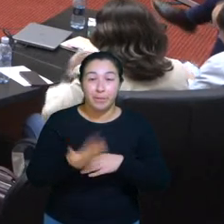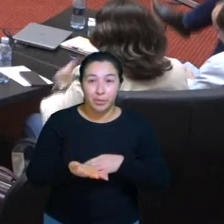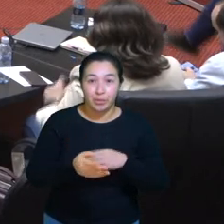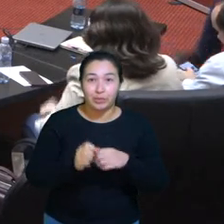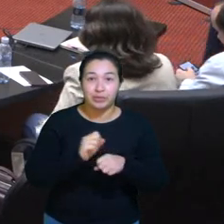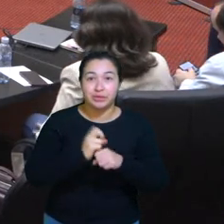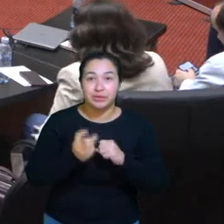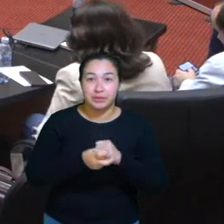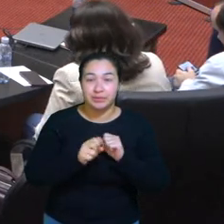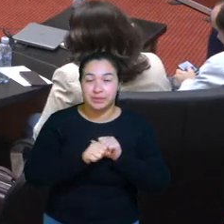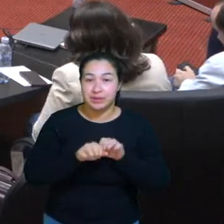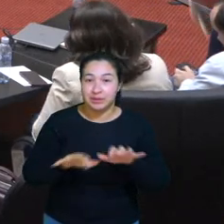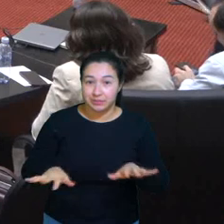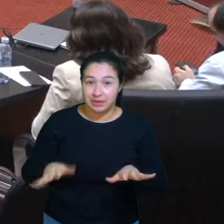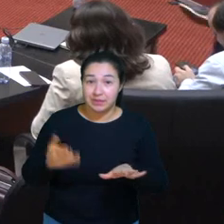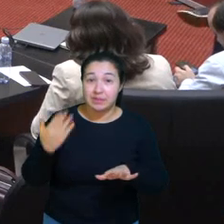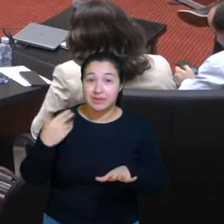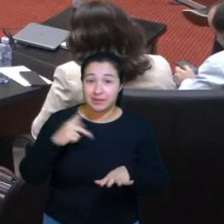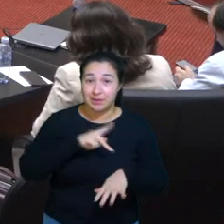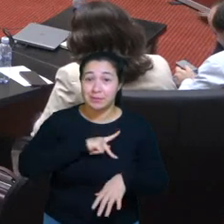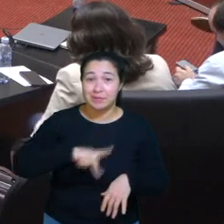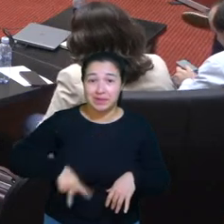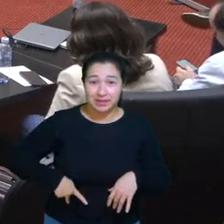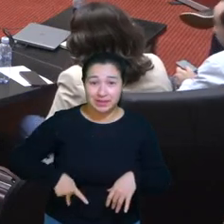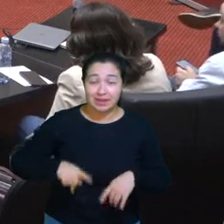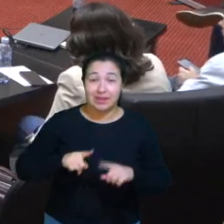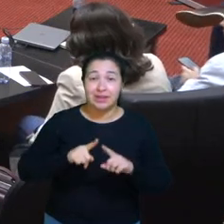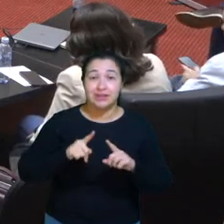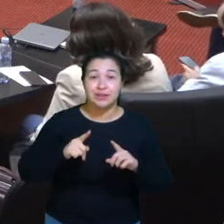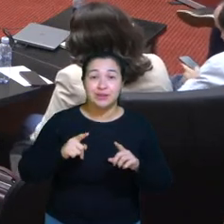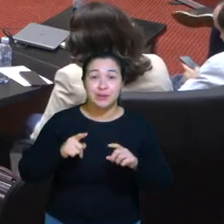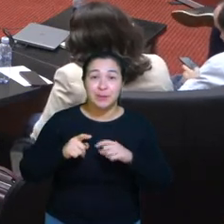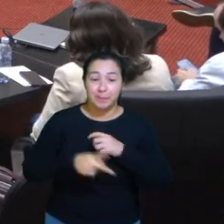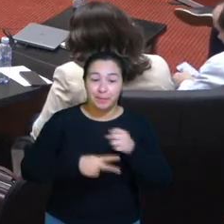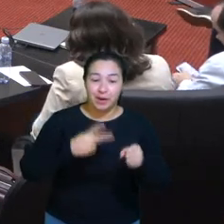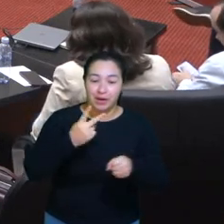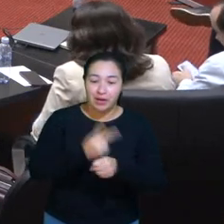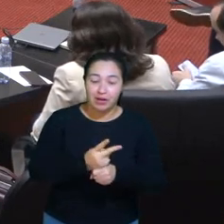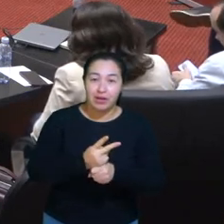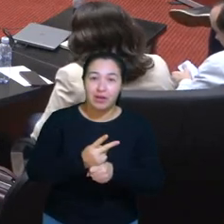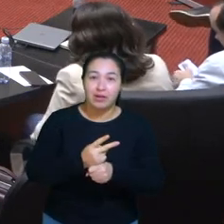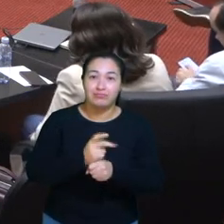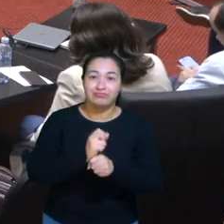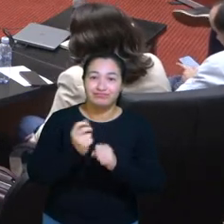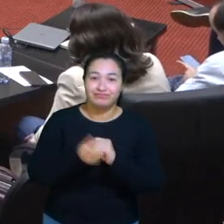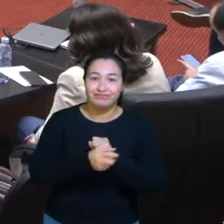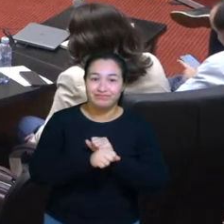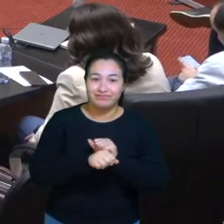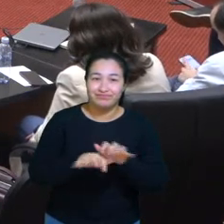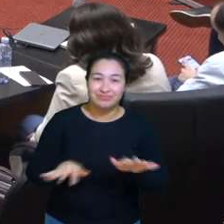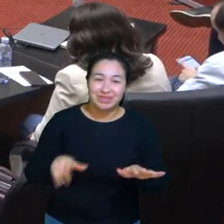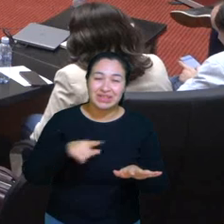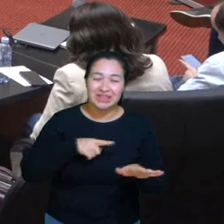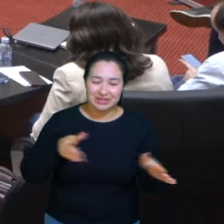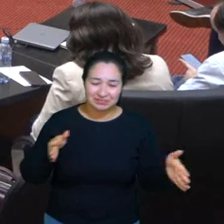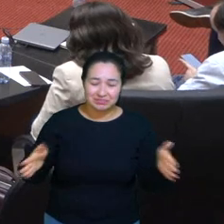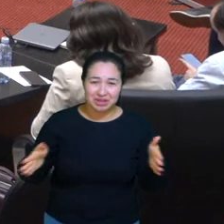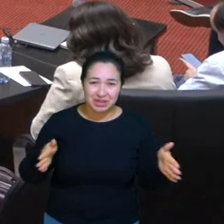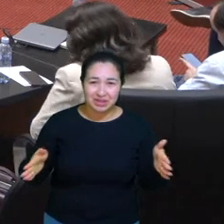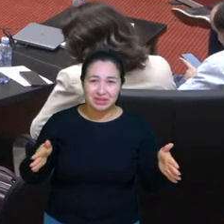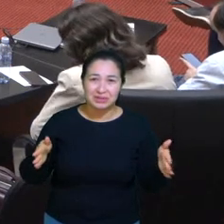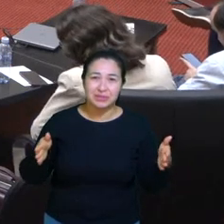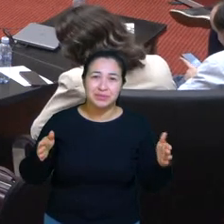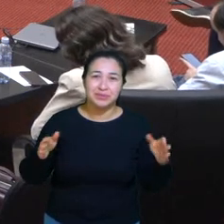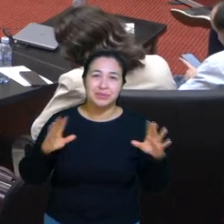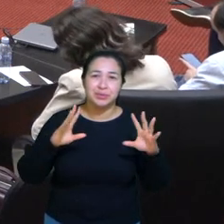eu tava na presidência a gente passou dois anos aí na questão da pandemia fazendo aquelas aqueles acertos todos para as